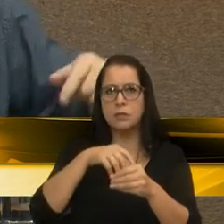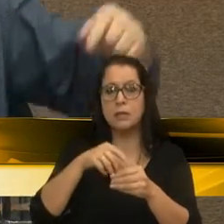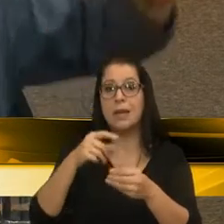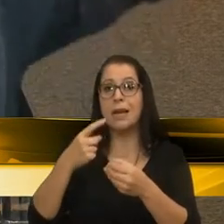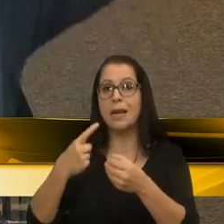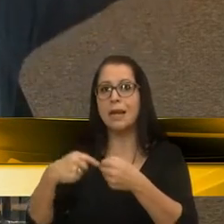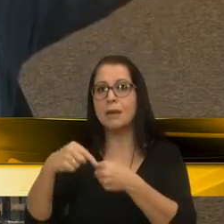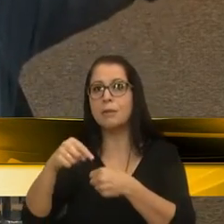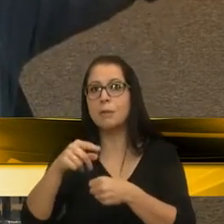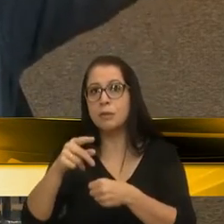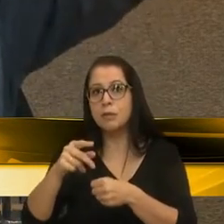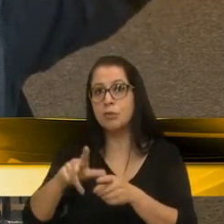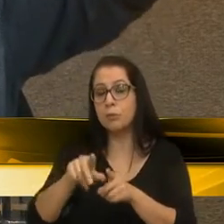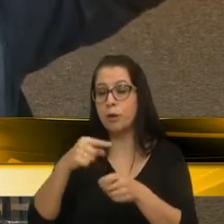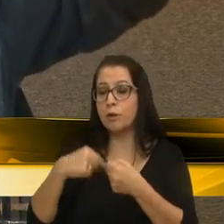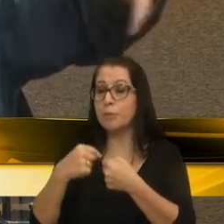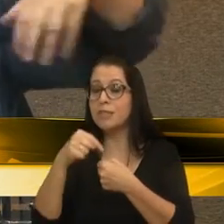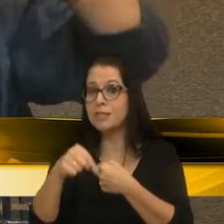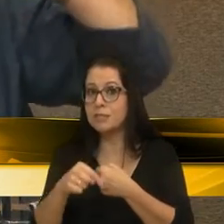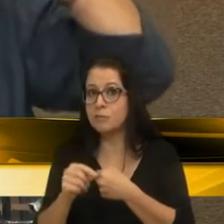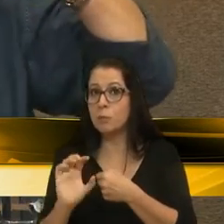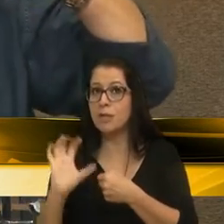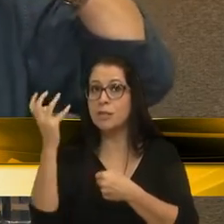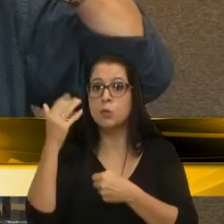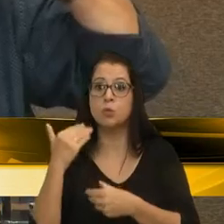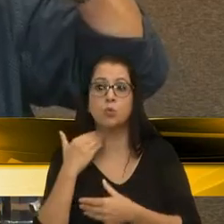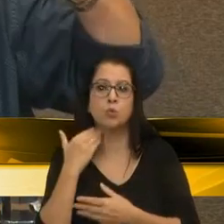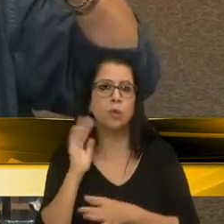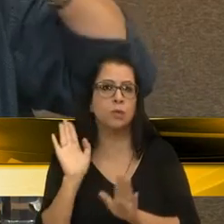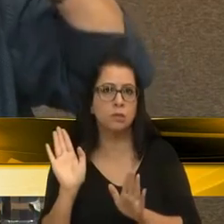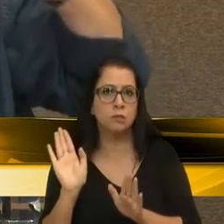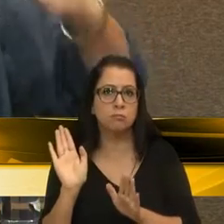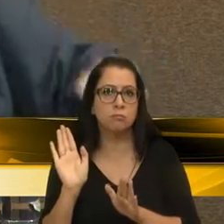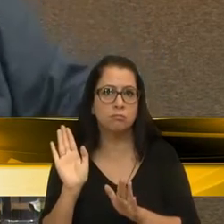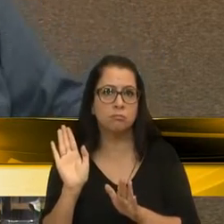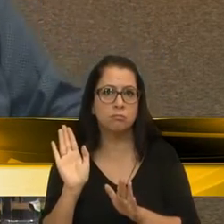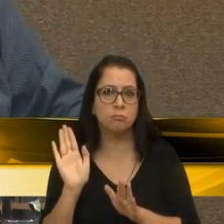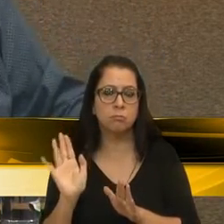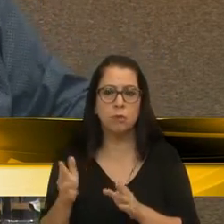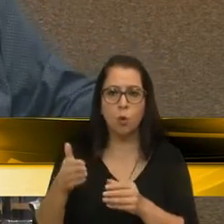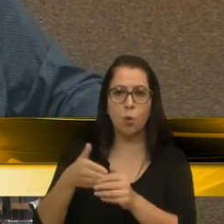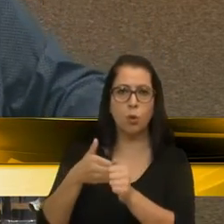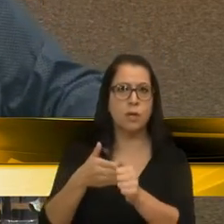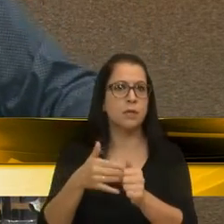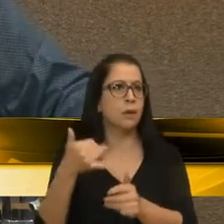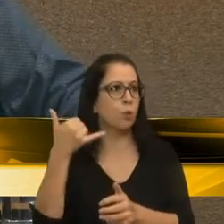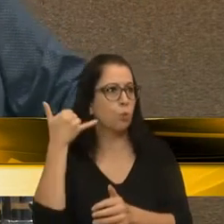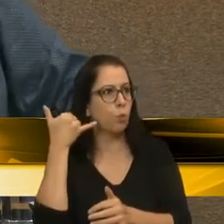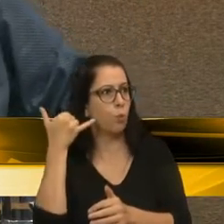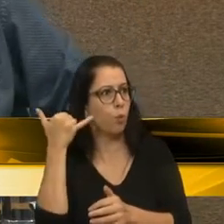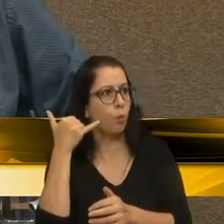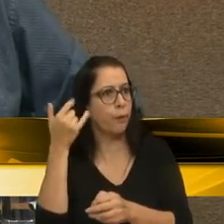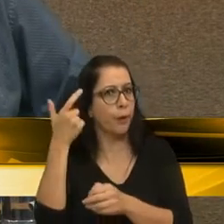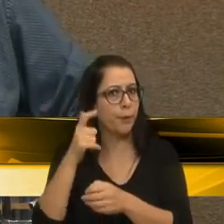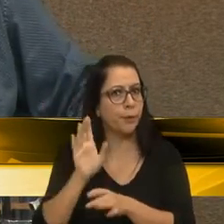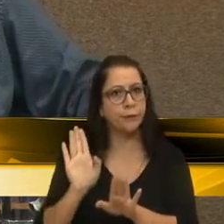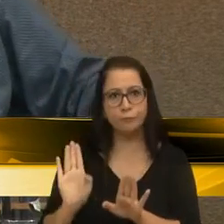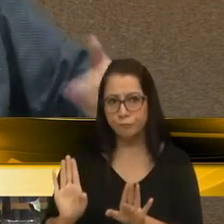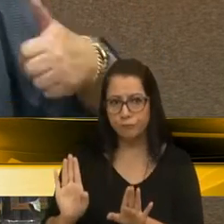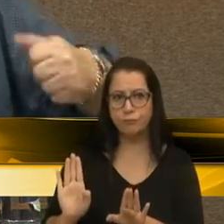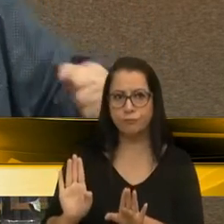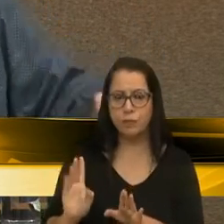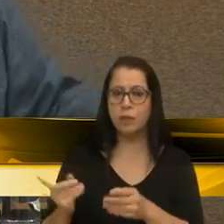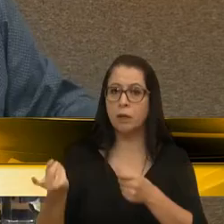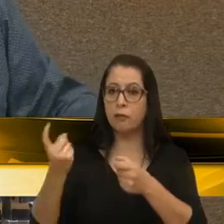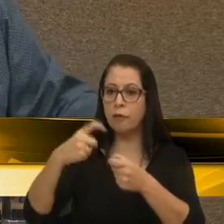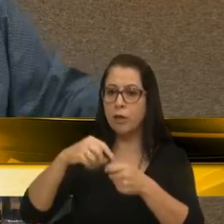município, né? Foi uma decisão judicial de um juiz ali, recebendo uma orientação de ouvido, provavelmente, né?